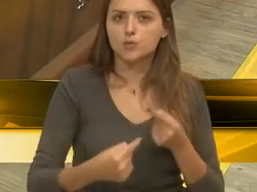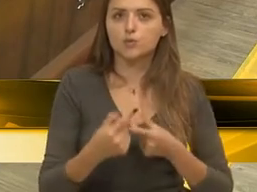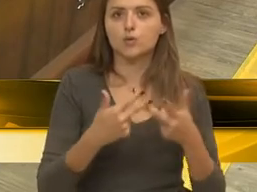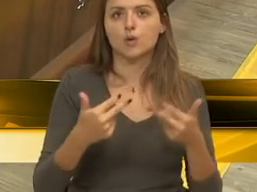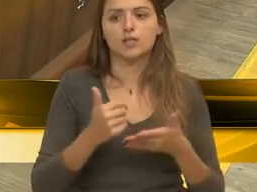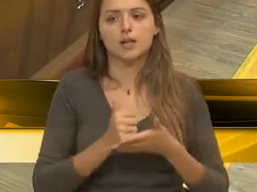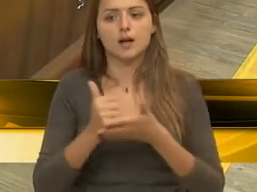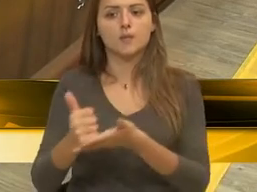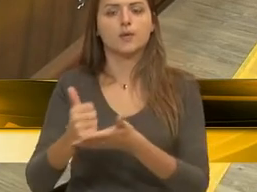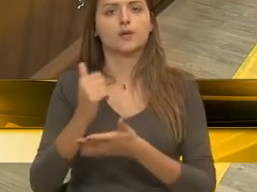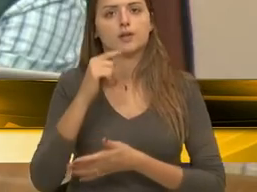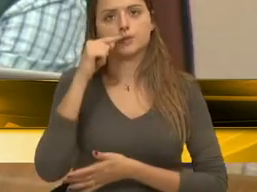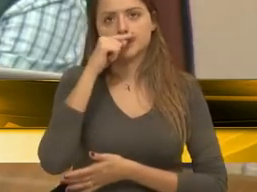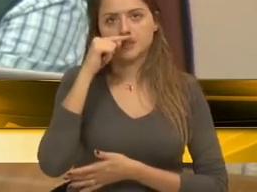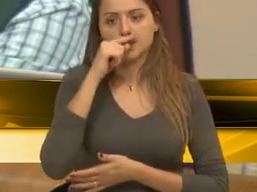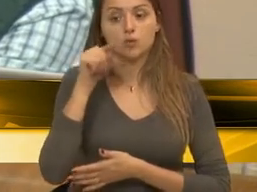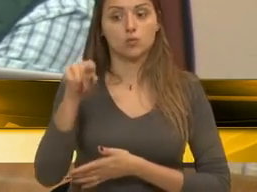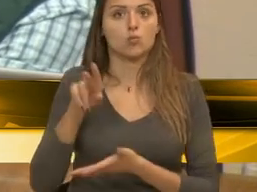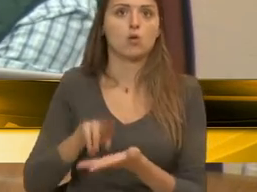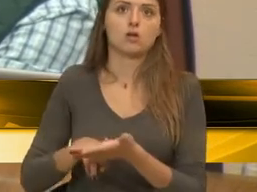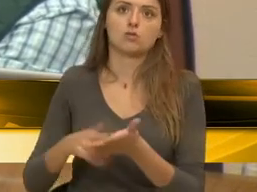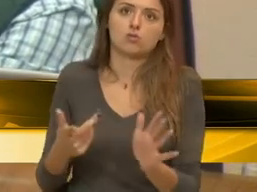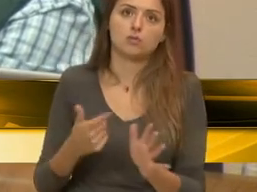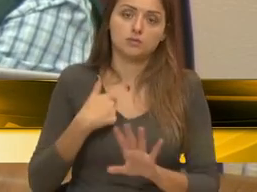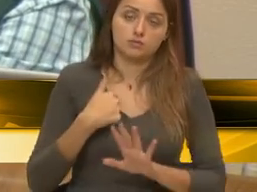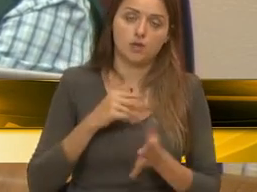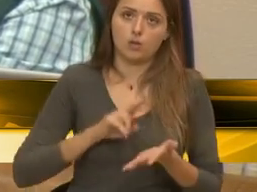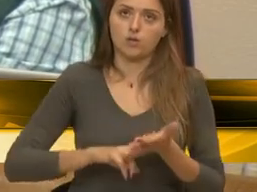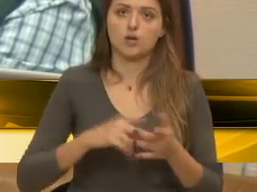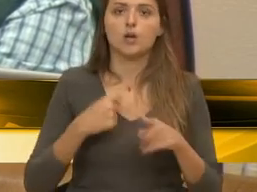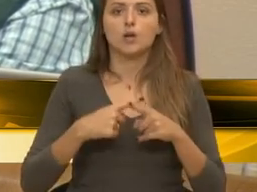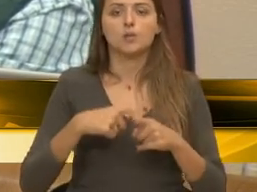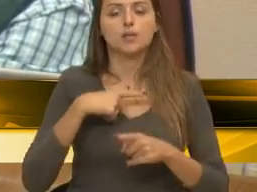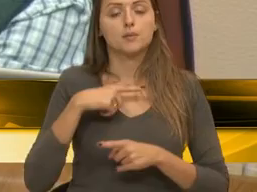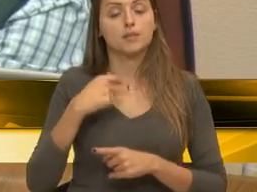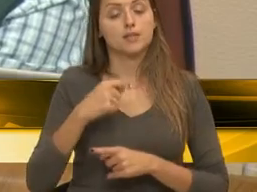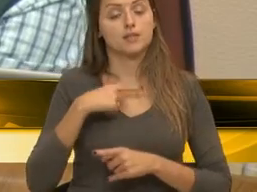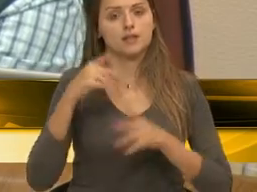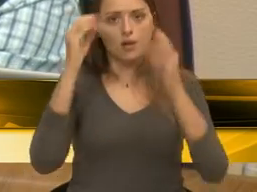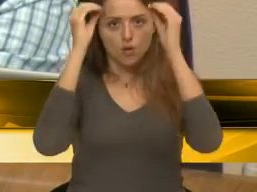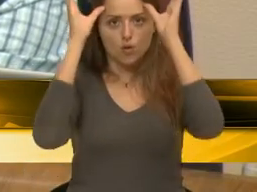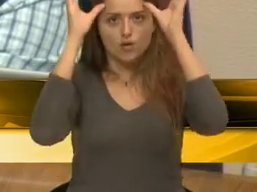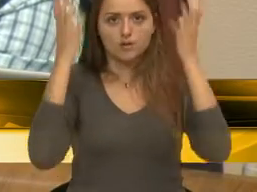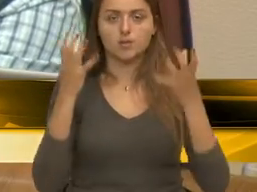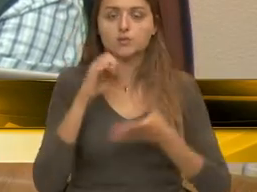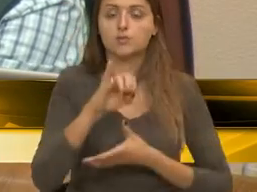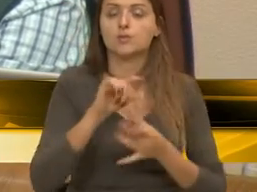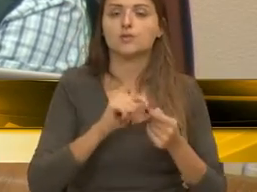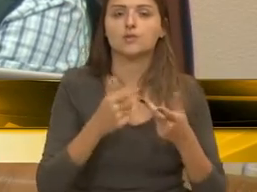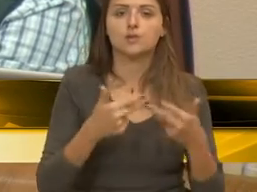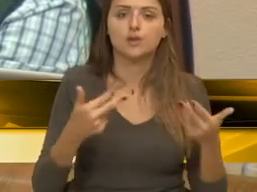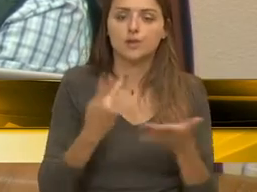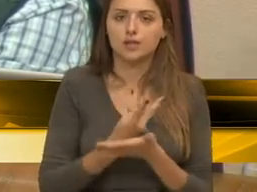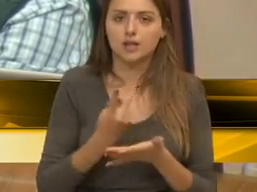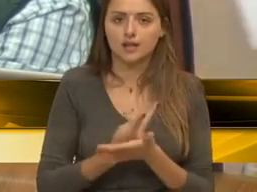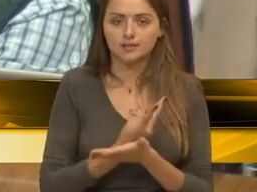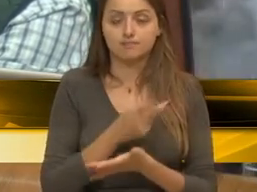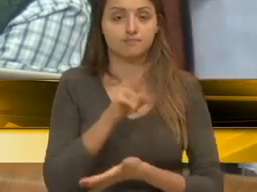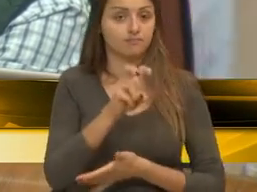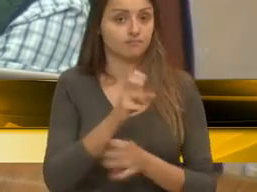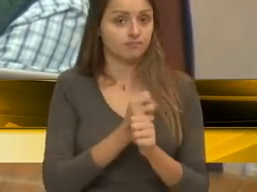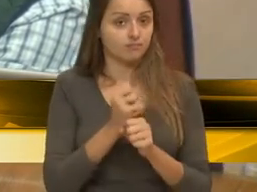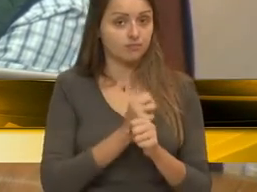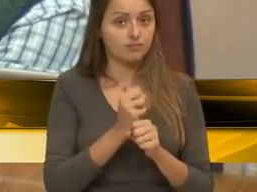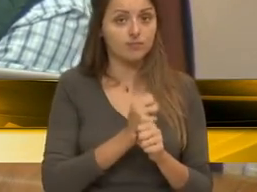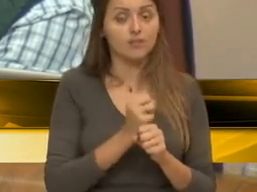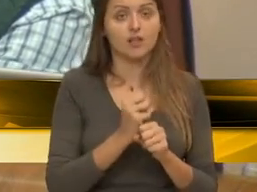prefeito Sartori e dizia: então tu vai assumir isso. Eu digo: assumo, porque tu tem que ter a noção. Até porque se fizermos alguma coisa errada, 5 anos para cada ano que nós